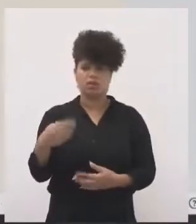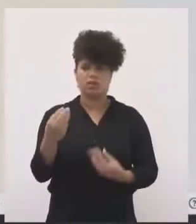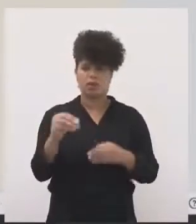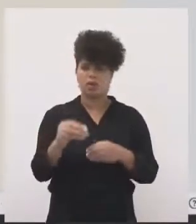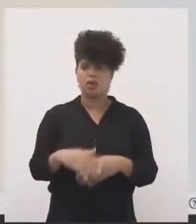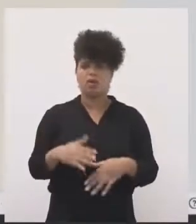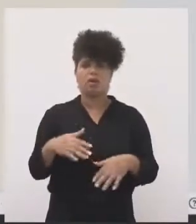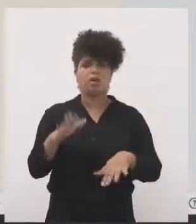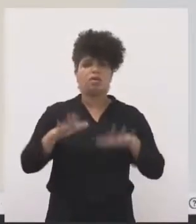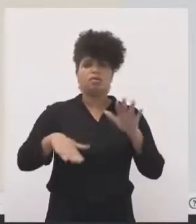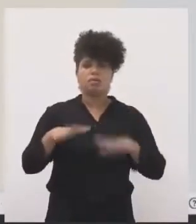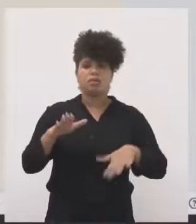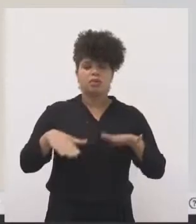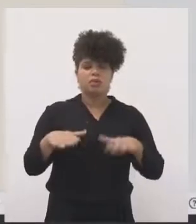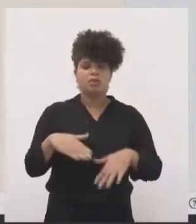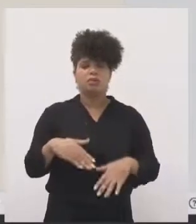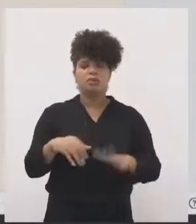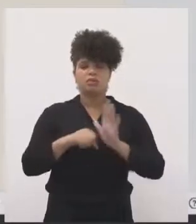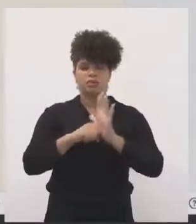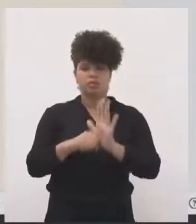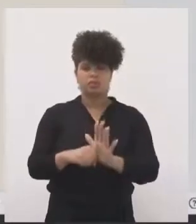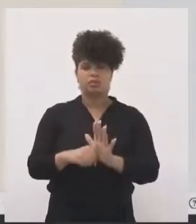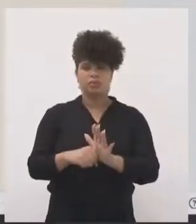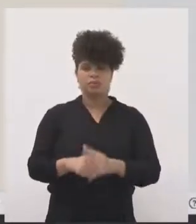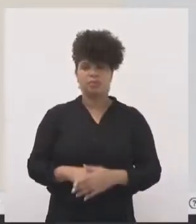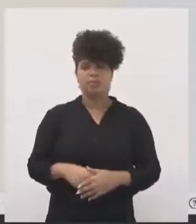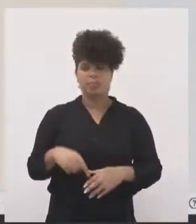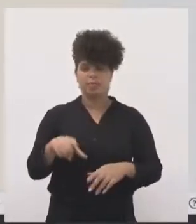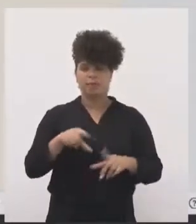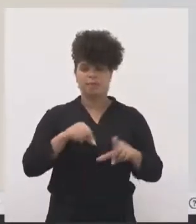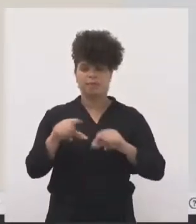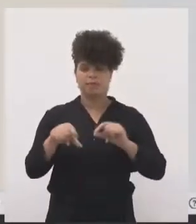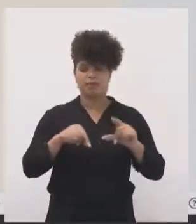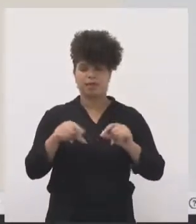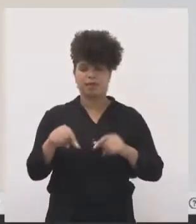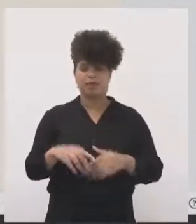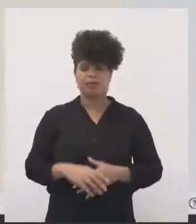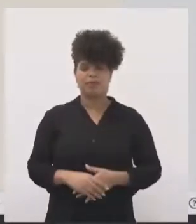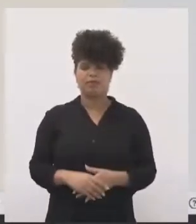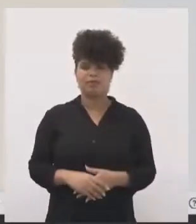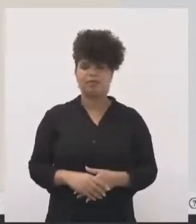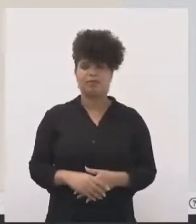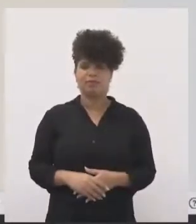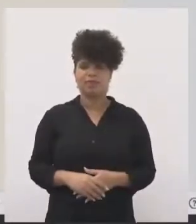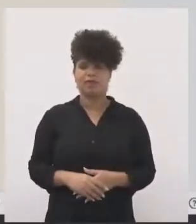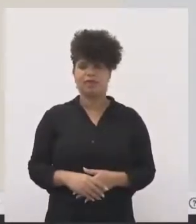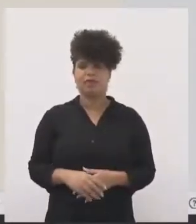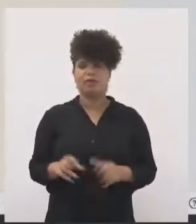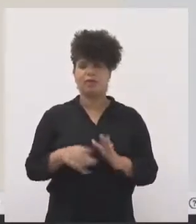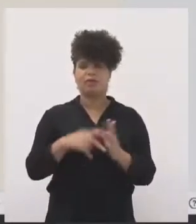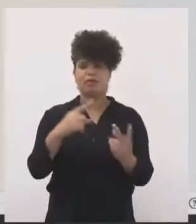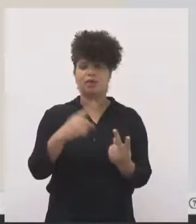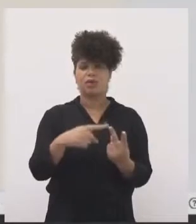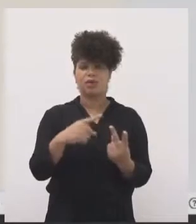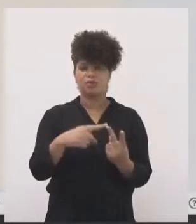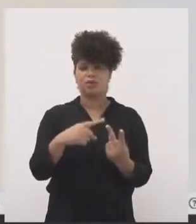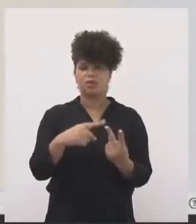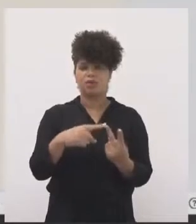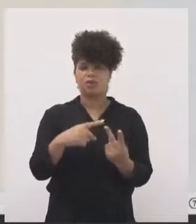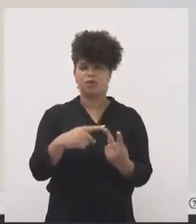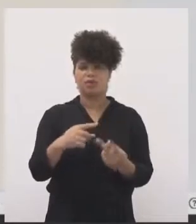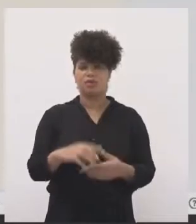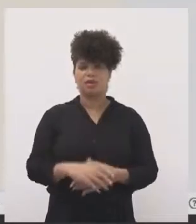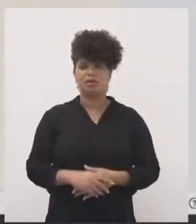do símbolo, eu consigo buscar aqui pelos elementos também. Vamos ver se tem raiz quadrada, eu não sei.